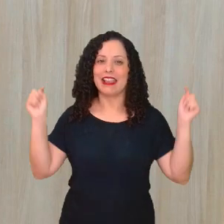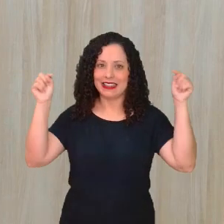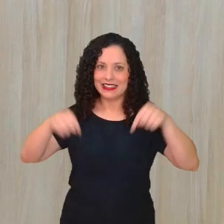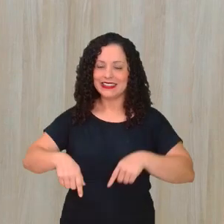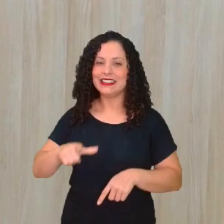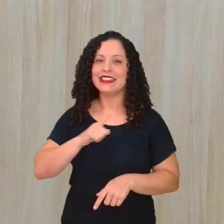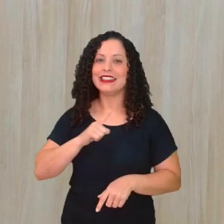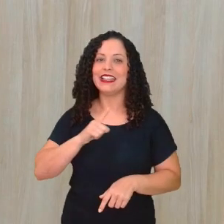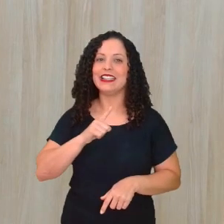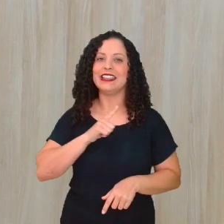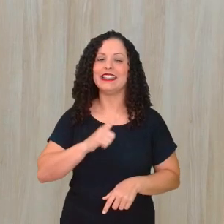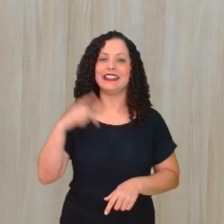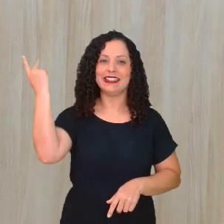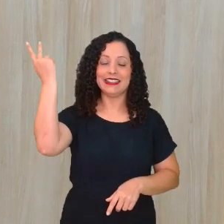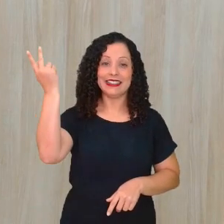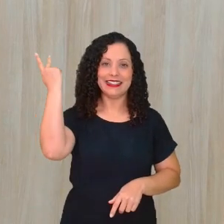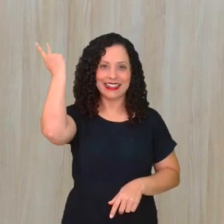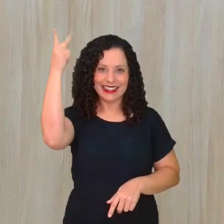aqui com